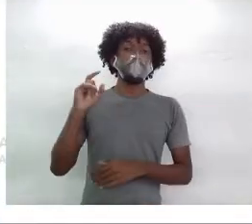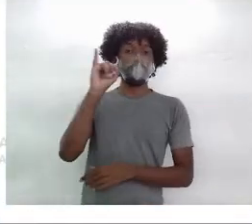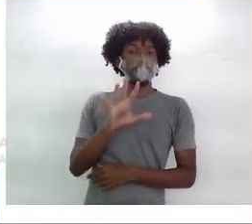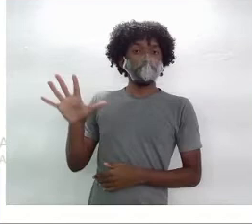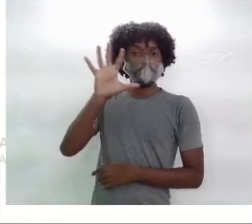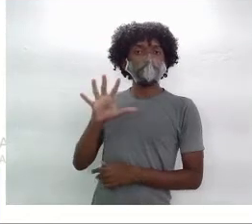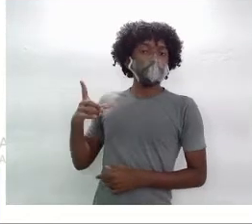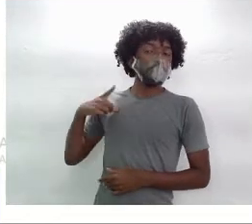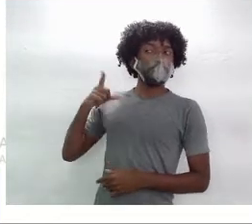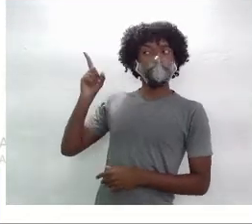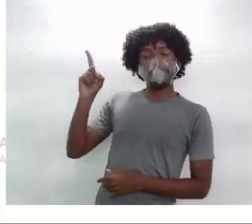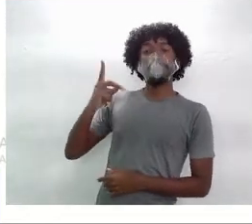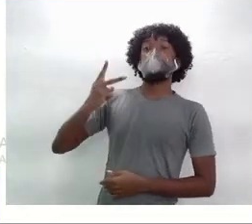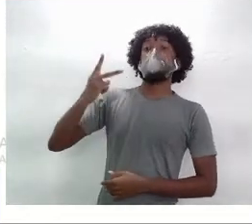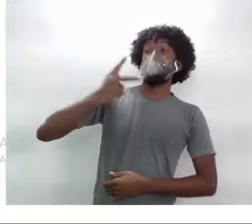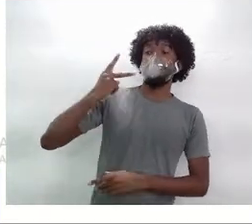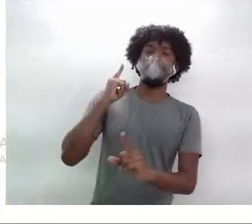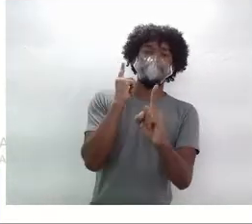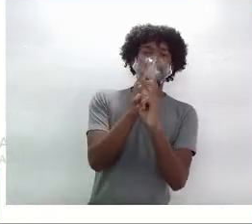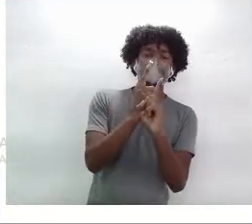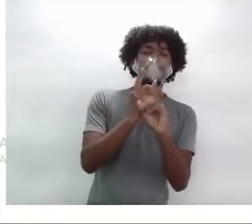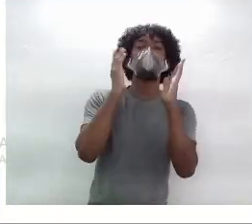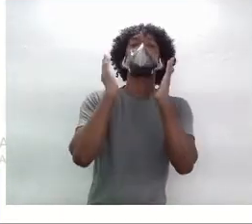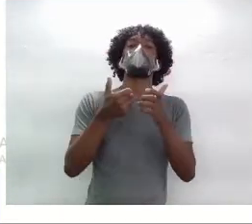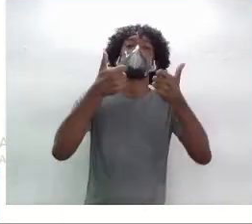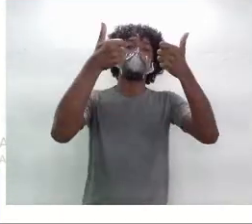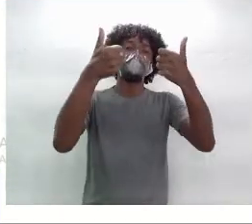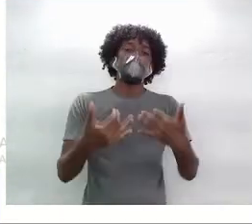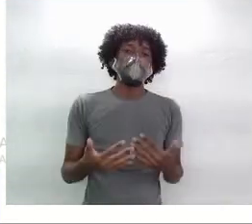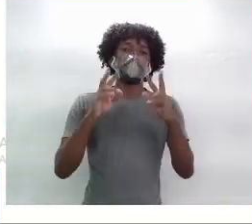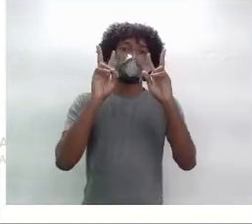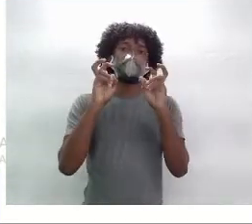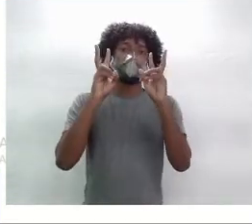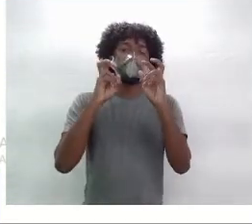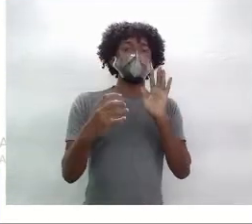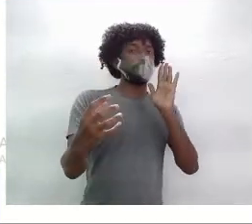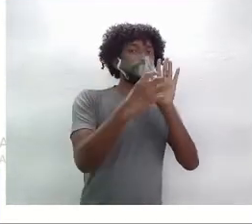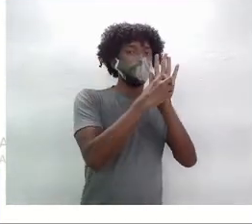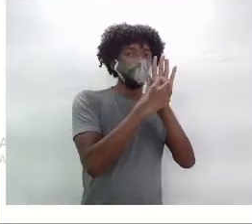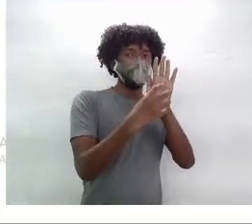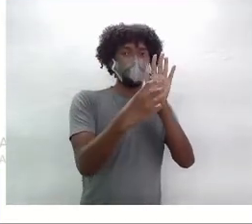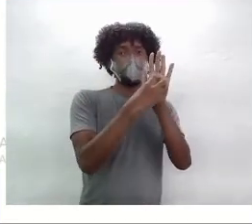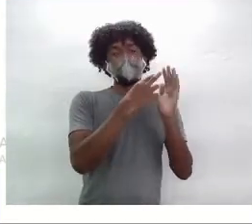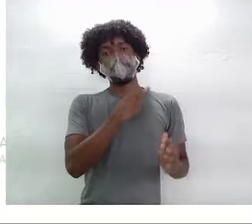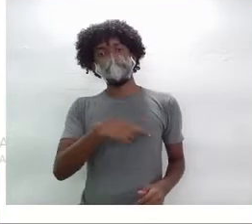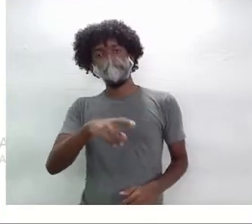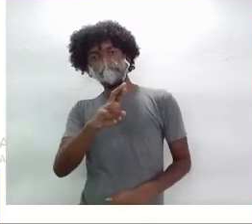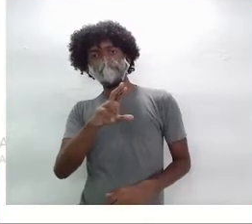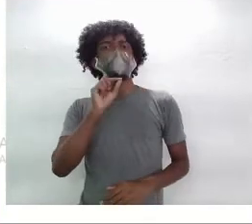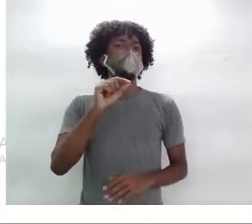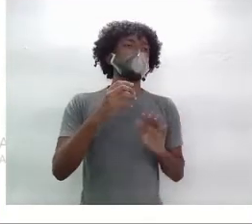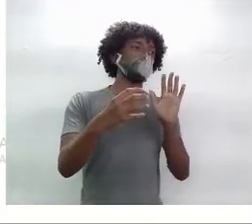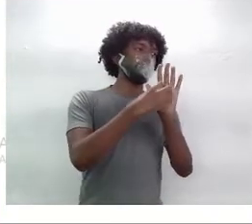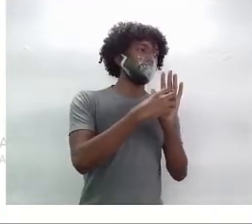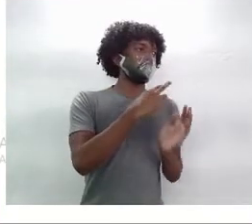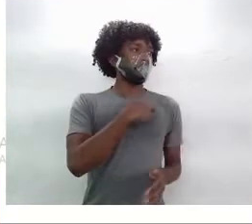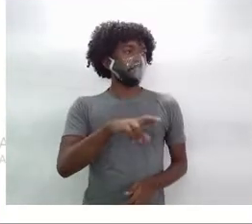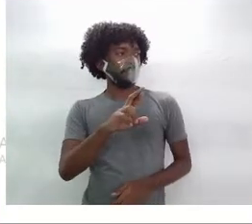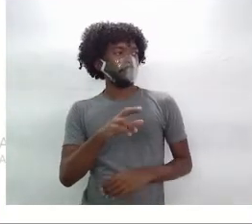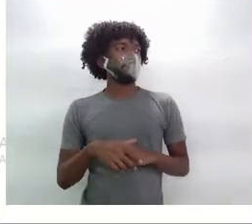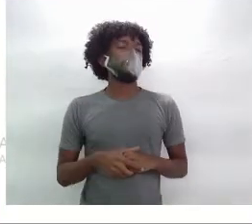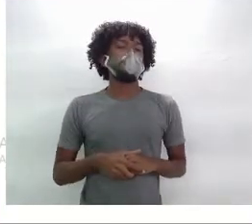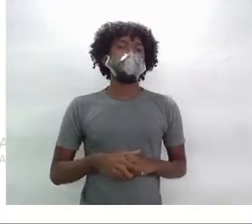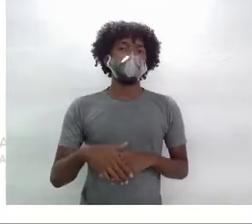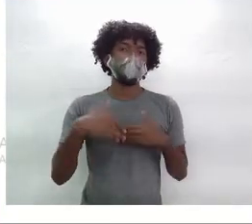foi? O nosso segundo encontro, nós debatemos um pouco sobre símbolo, símbolo religioso. O que é símbolo? Então,